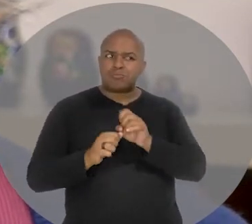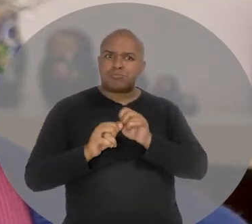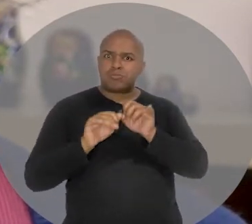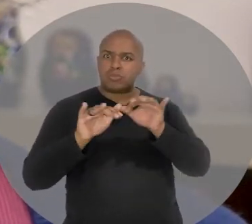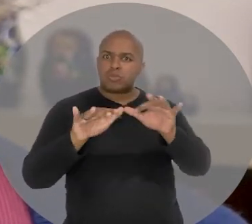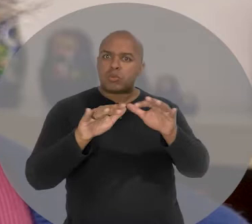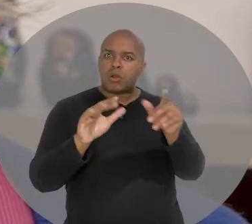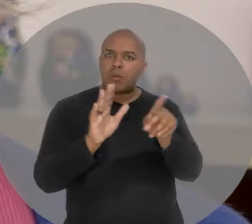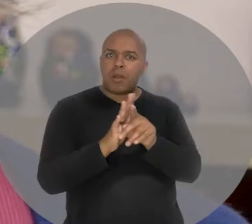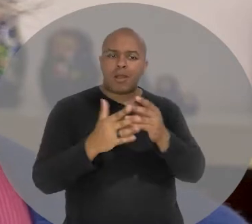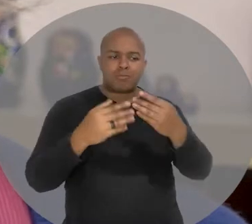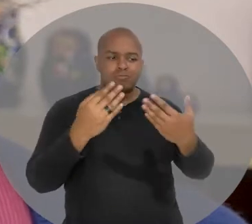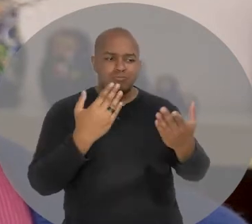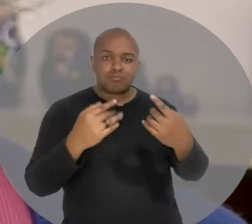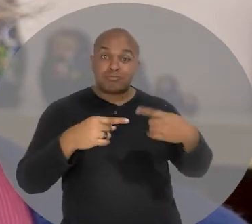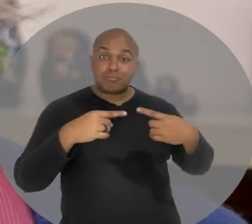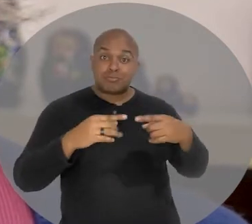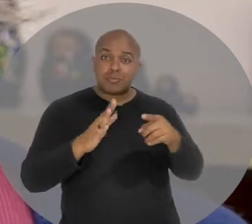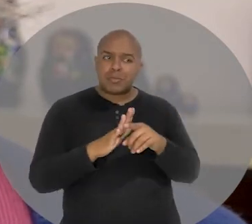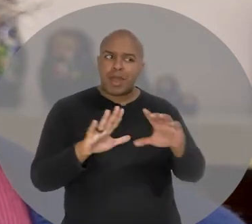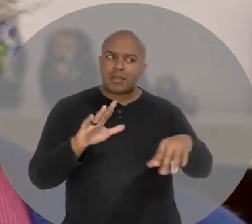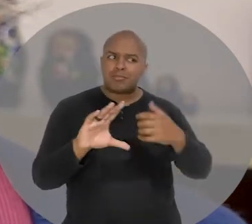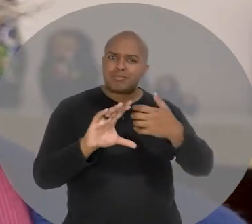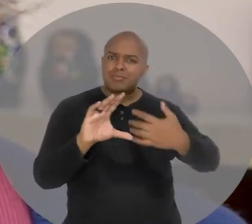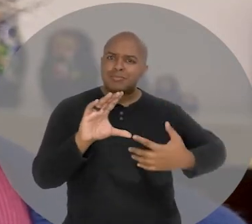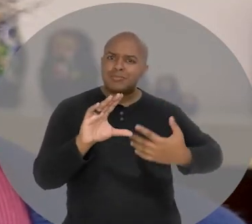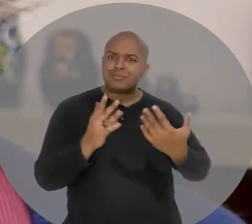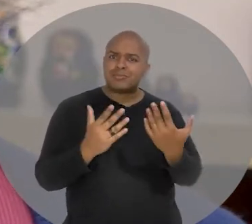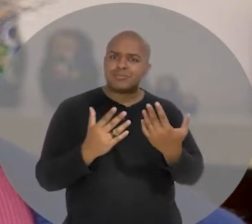uma discussão de um caráter mais